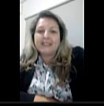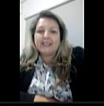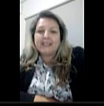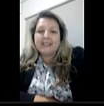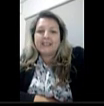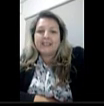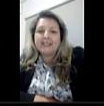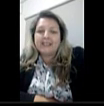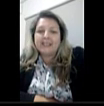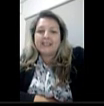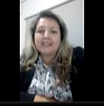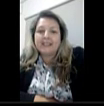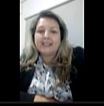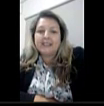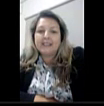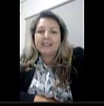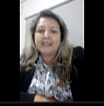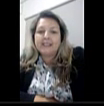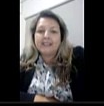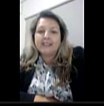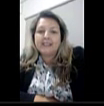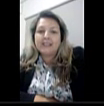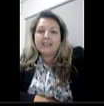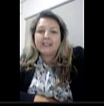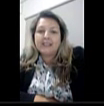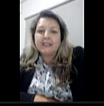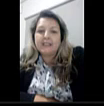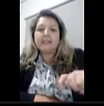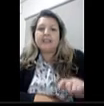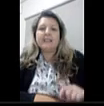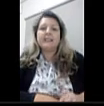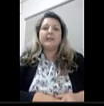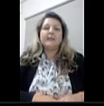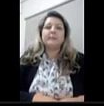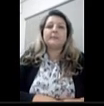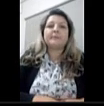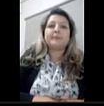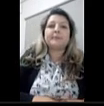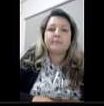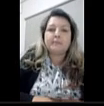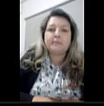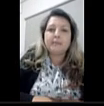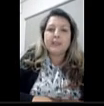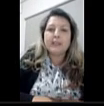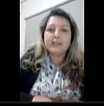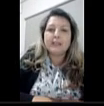se vocês tiverem alguma dúvida quiserem escrever levantar a mãozinha levantar a mãozinha